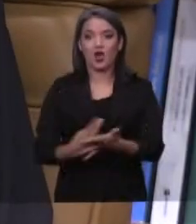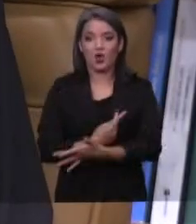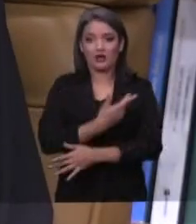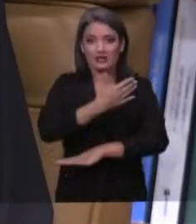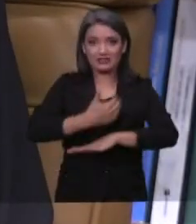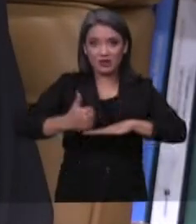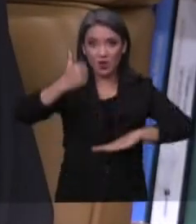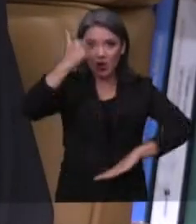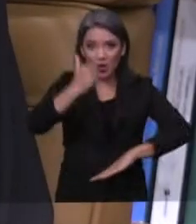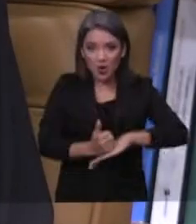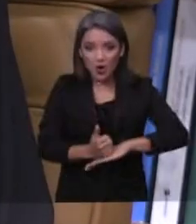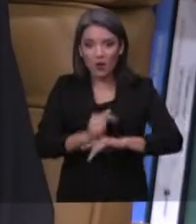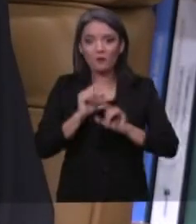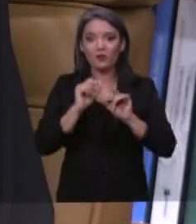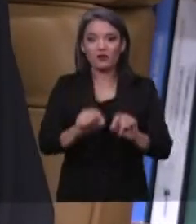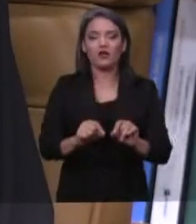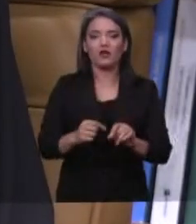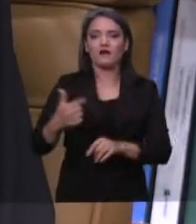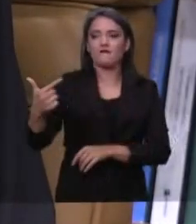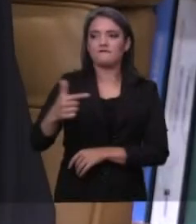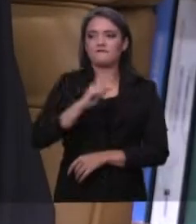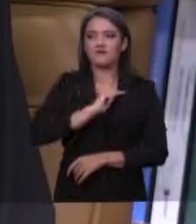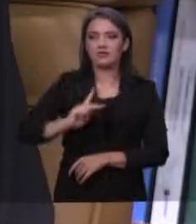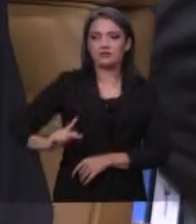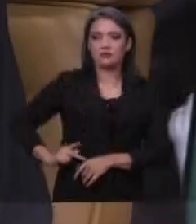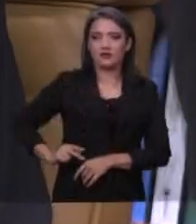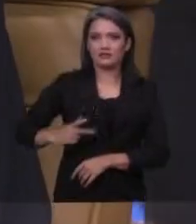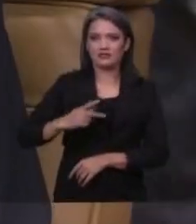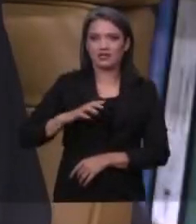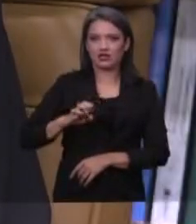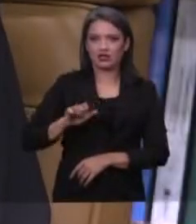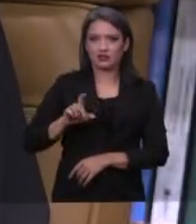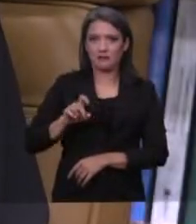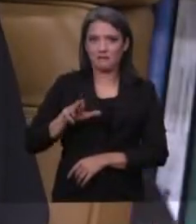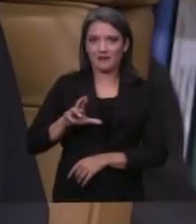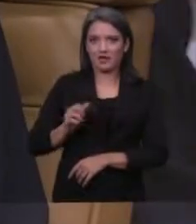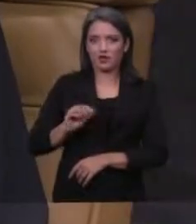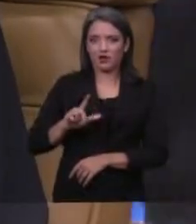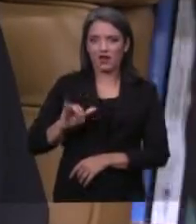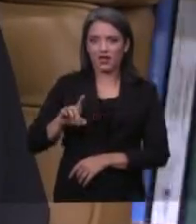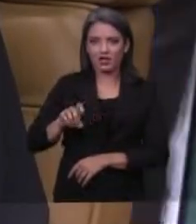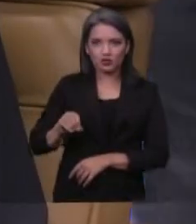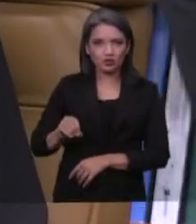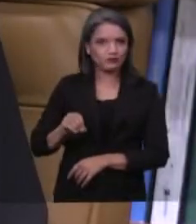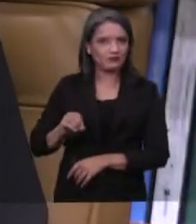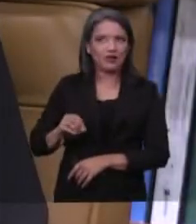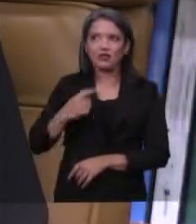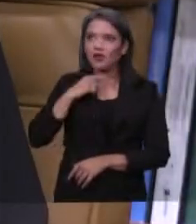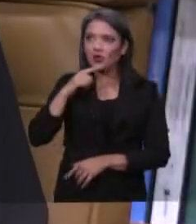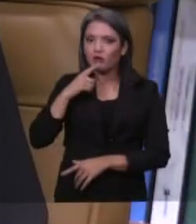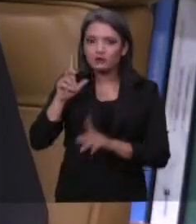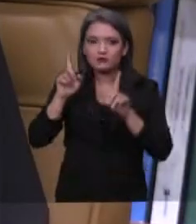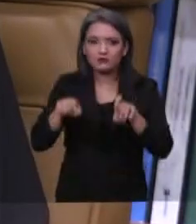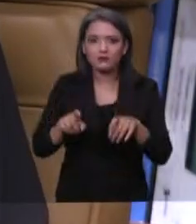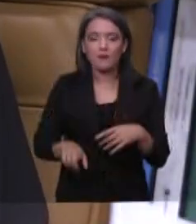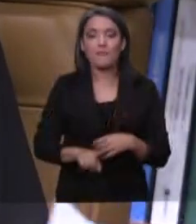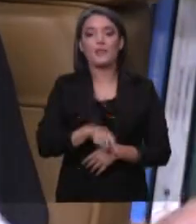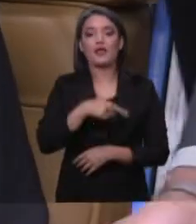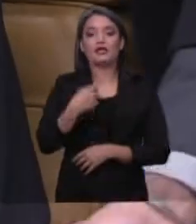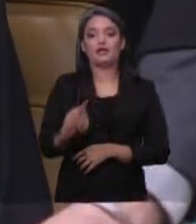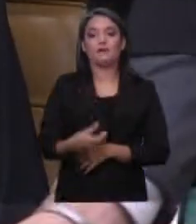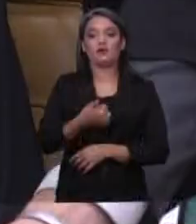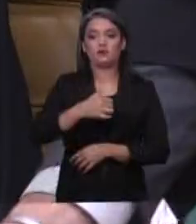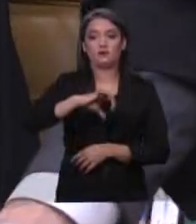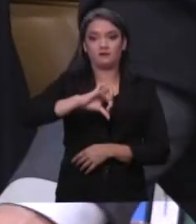golpe, que é o impedimento à posse do vice-presidente Pedro Aleixo. Depois temos a outorga da Constituição de